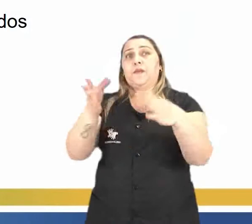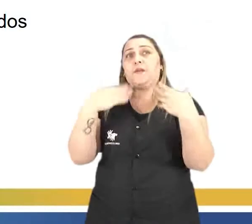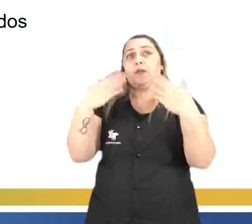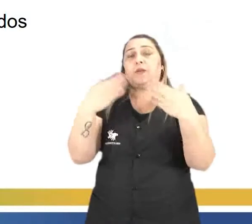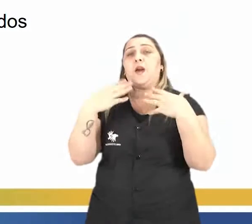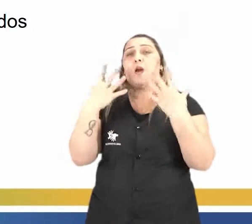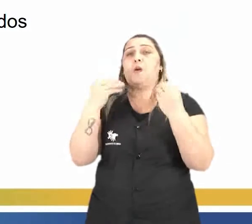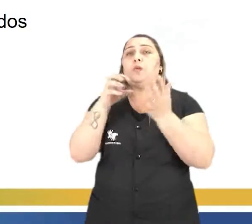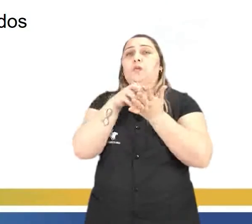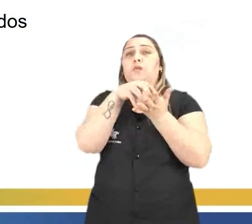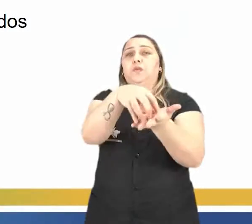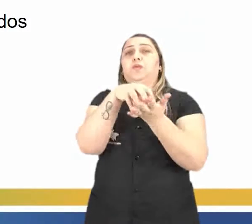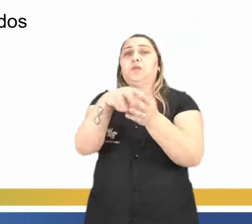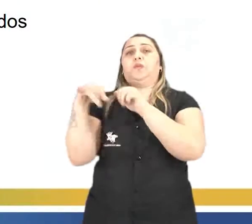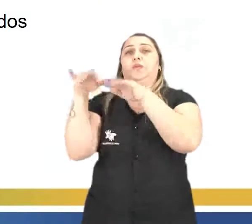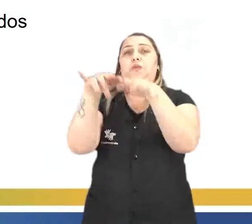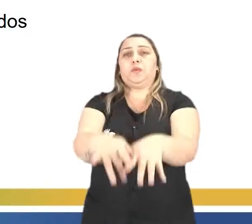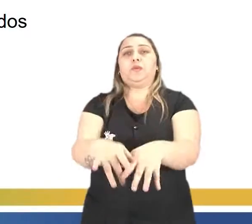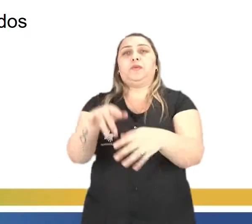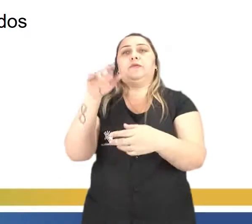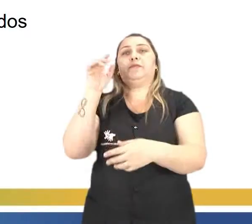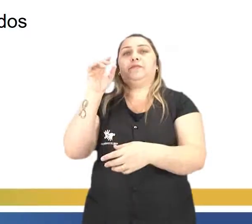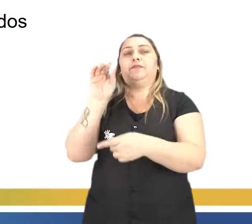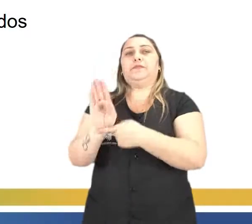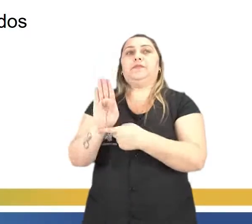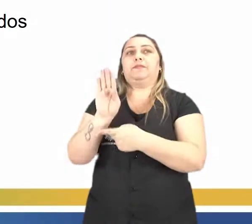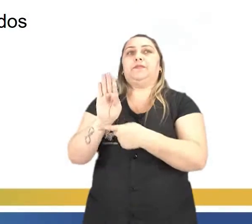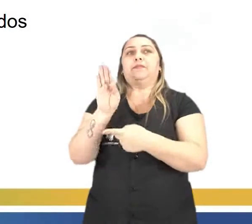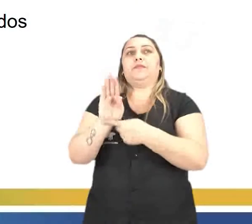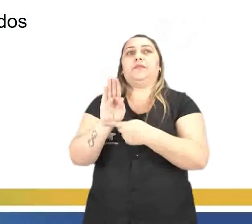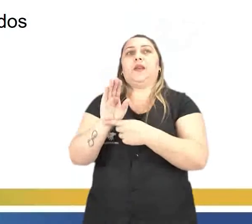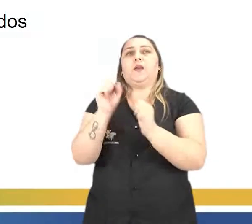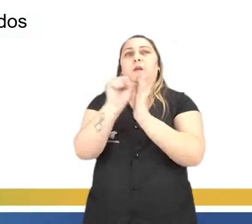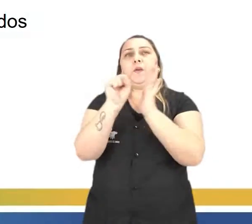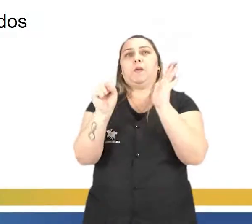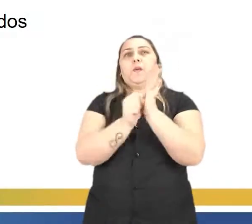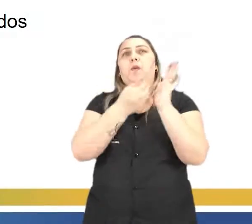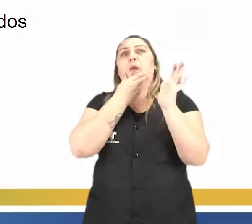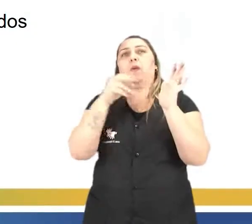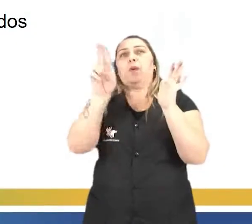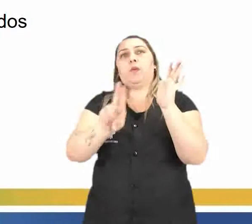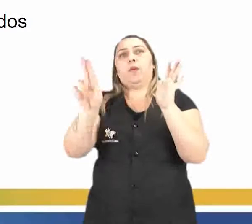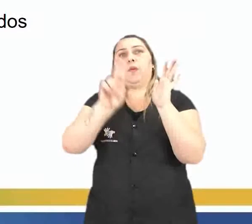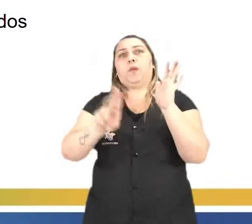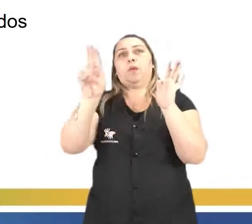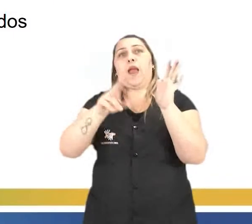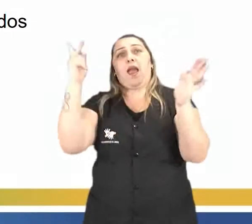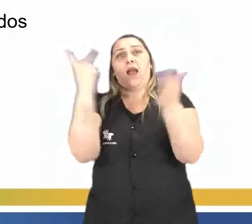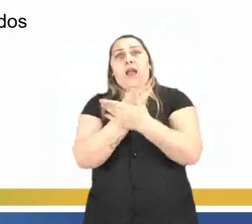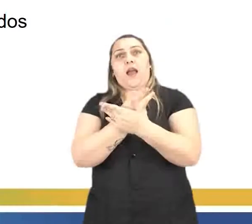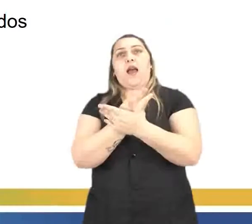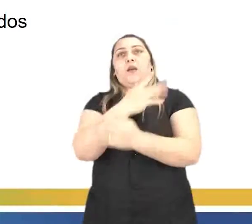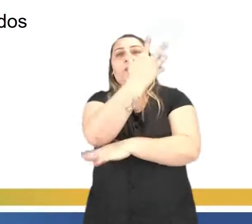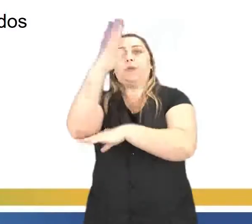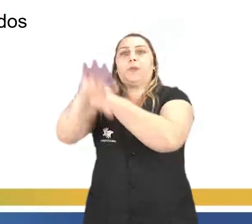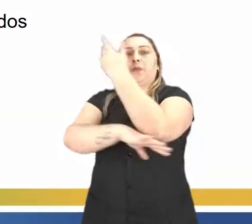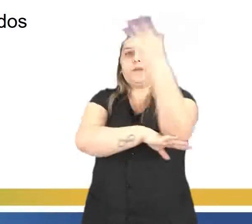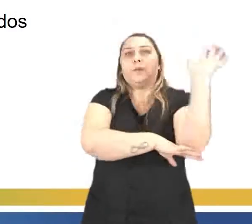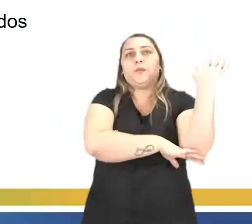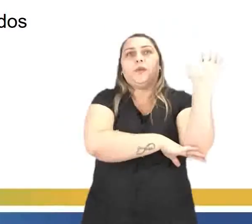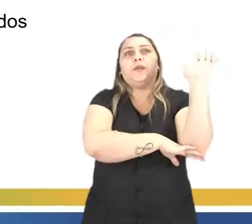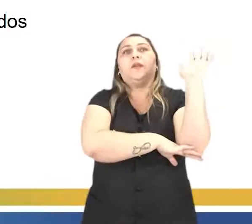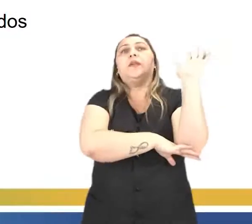muitos turistas. A primeira opção. Letra B. Por muitos séculos, o homem usou imprudentemente seu ambiente